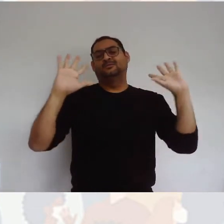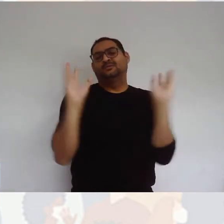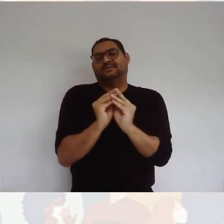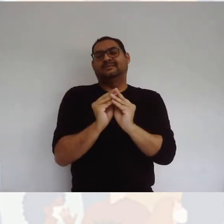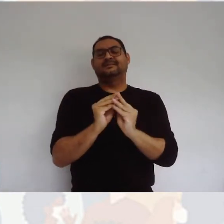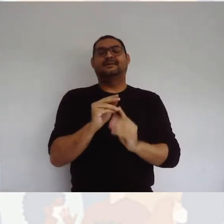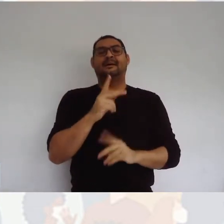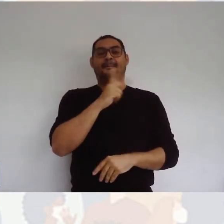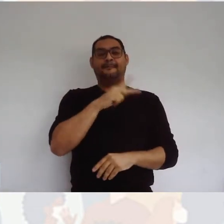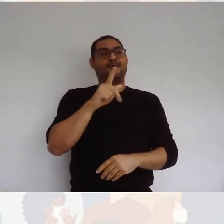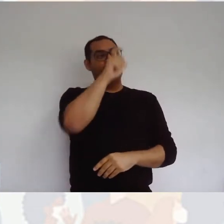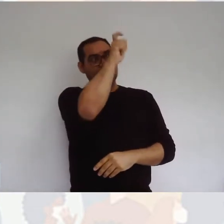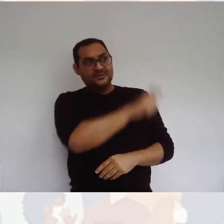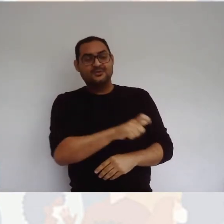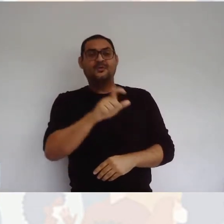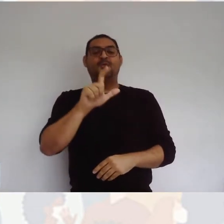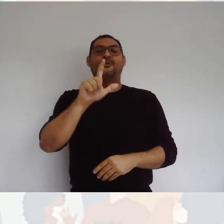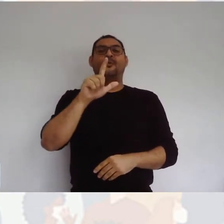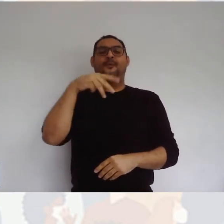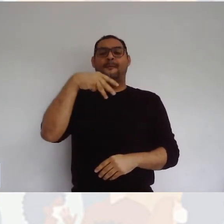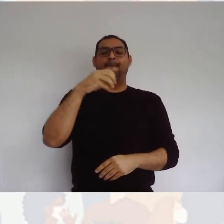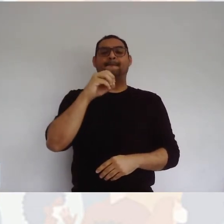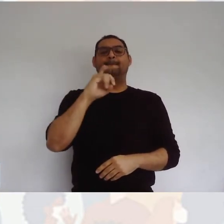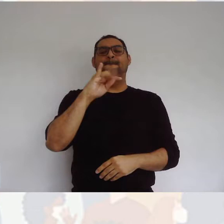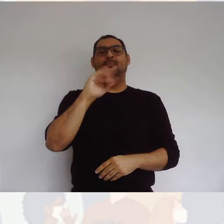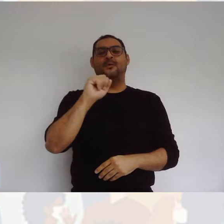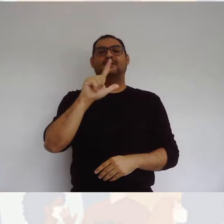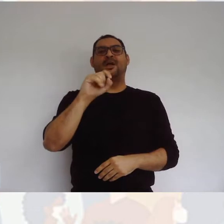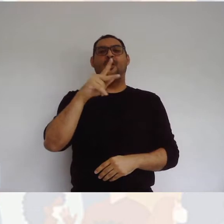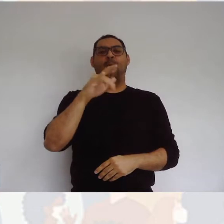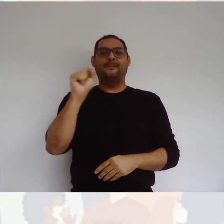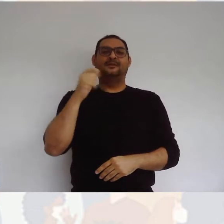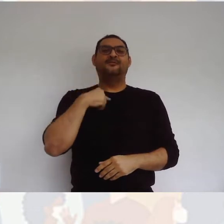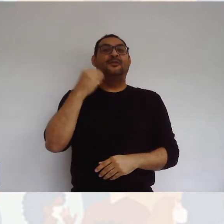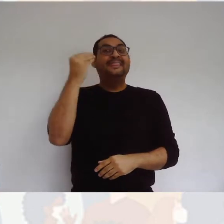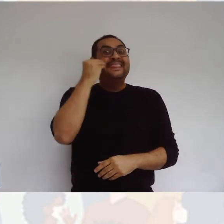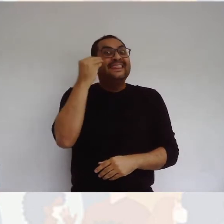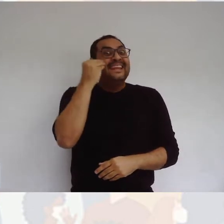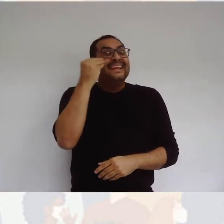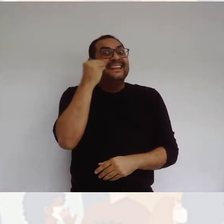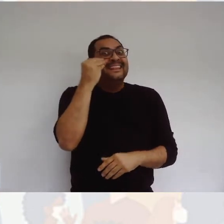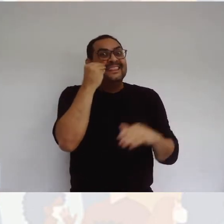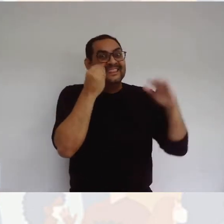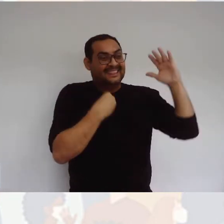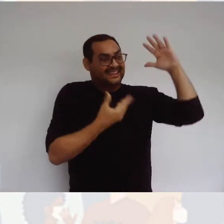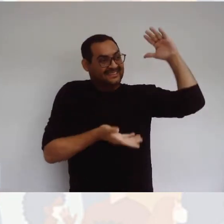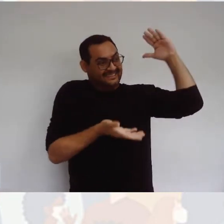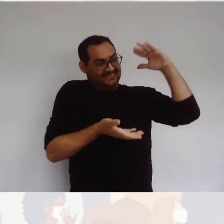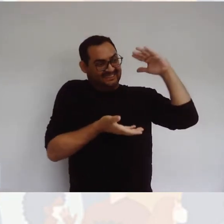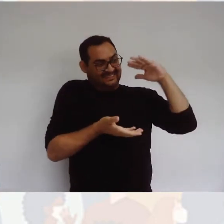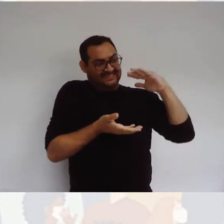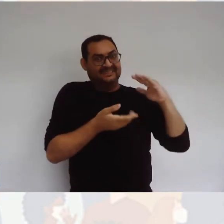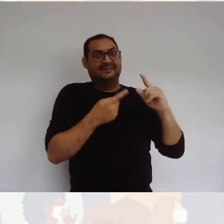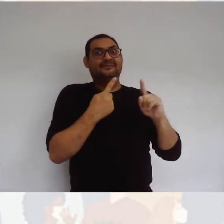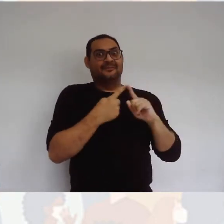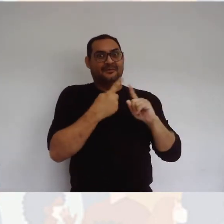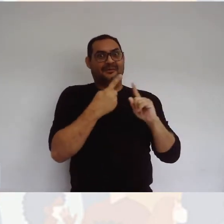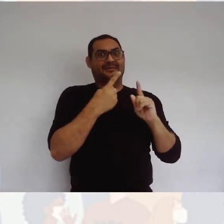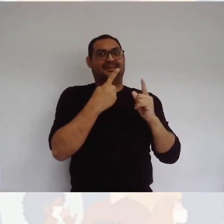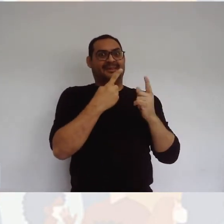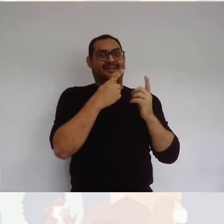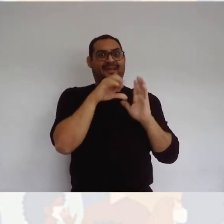Luiz Paulo da Moita Lopes. Não é? Vou tentar aqui diminuir um pouquinho, para não ficar muito longo, porque...